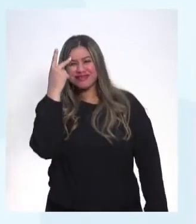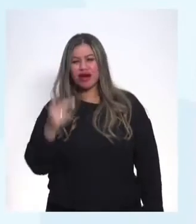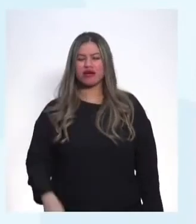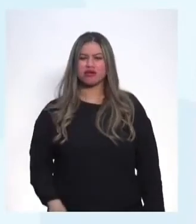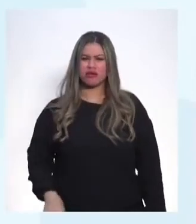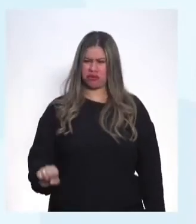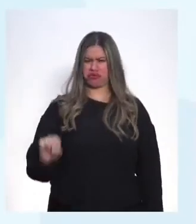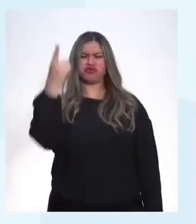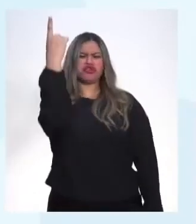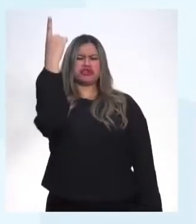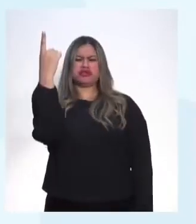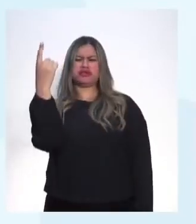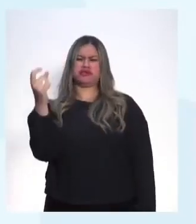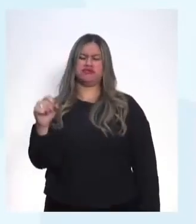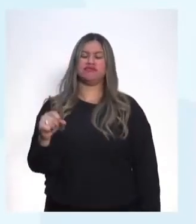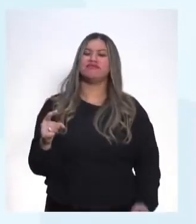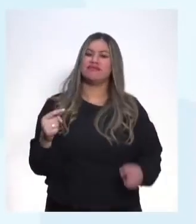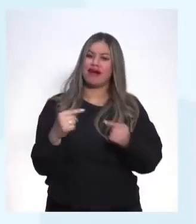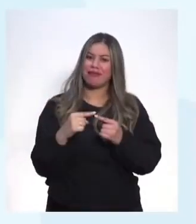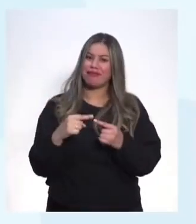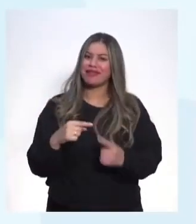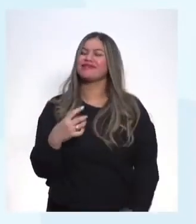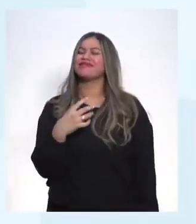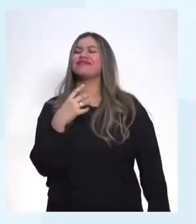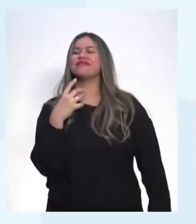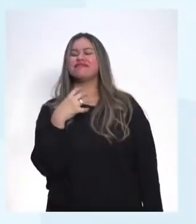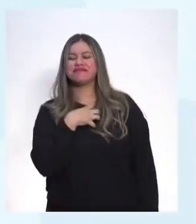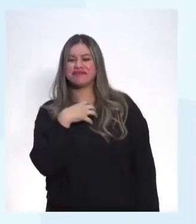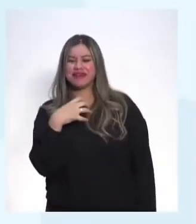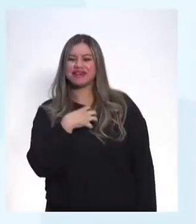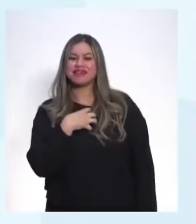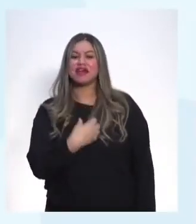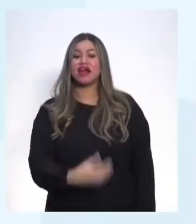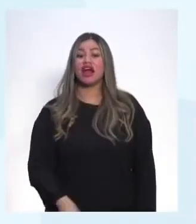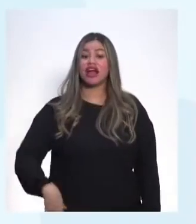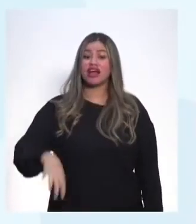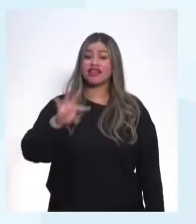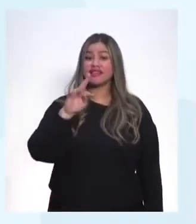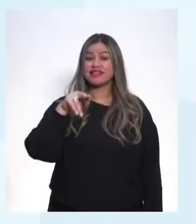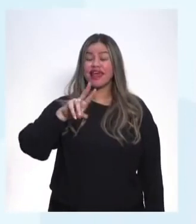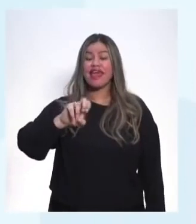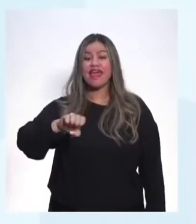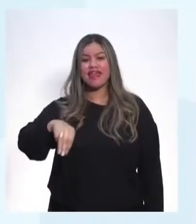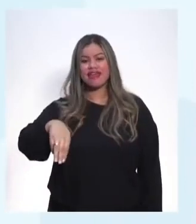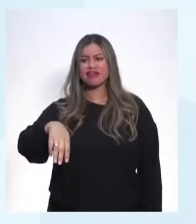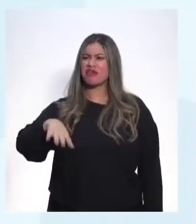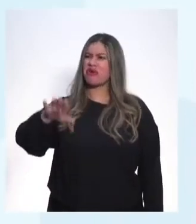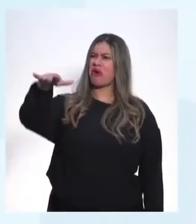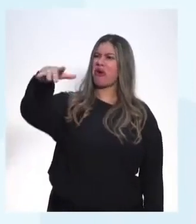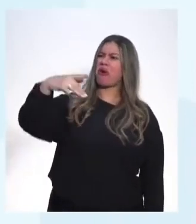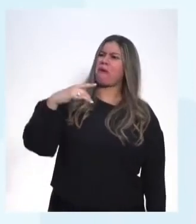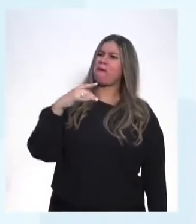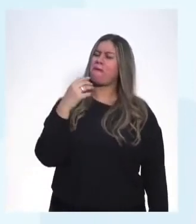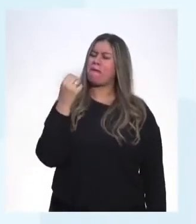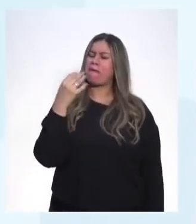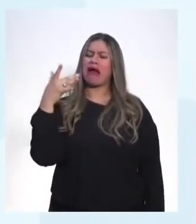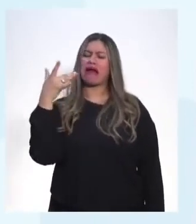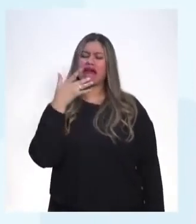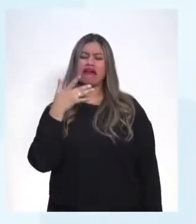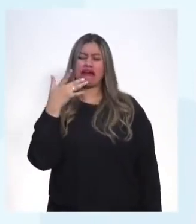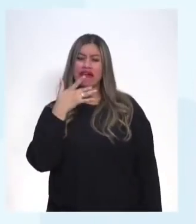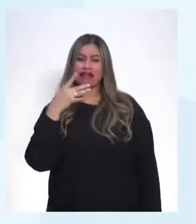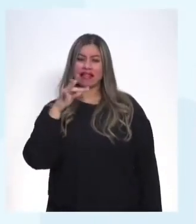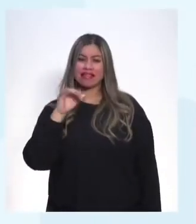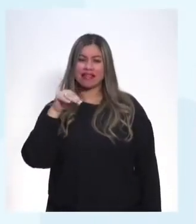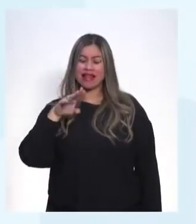oxe, oxe. O trem, que é também É do mineiro, né? mineirês, né? O trem bom. Minha cunhada que